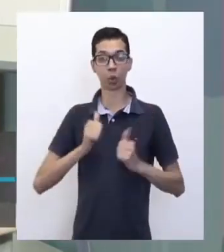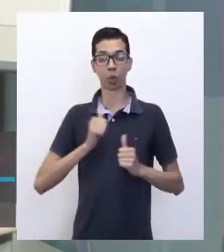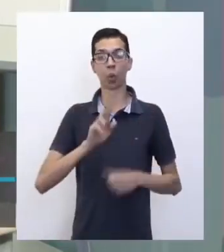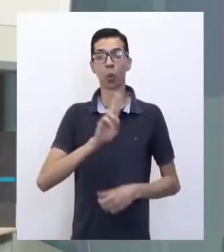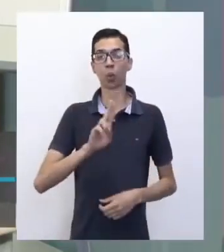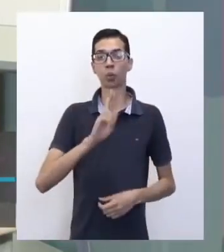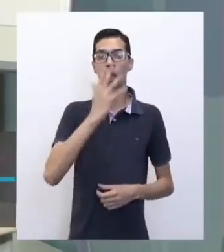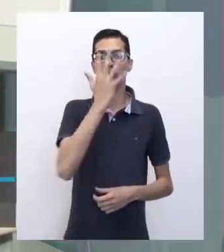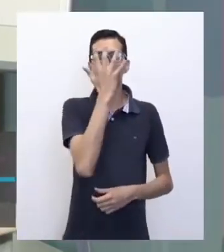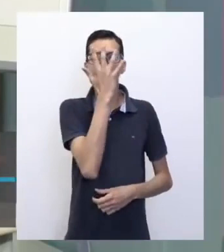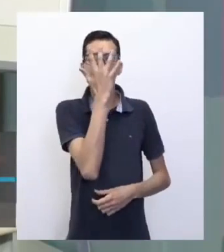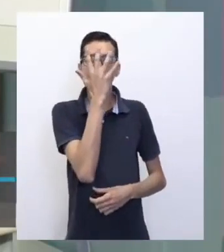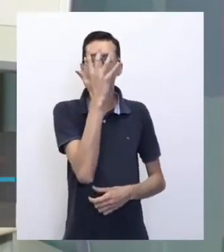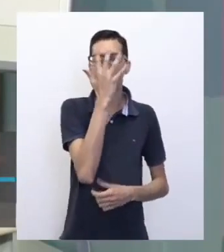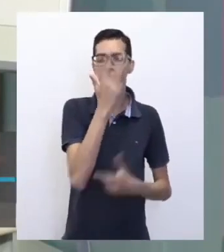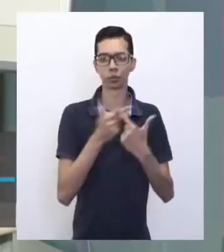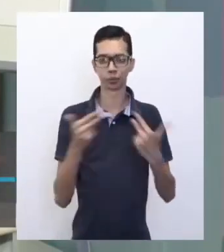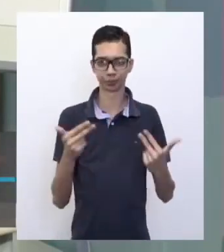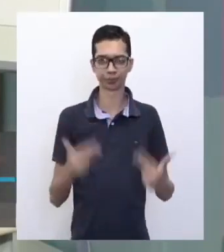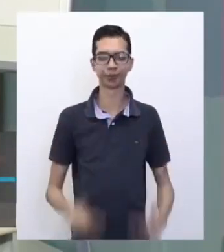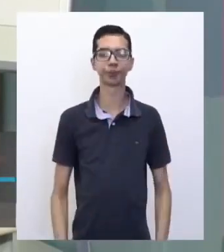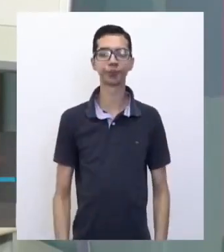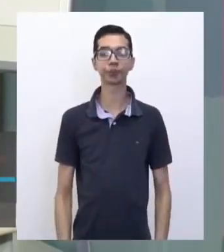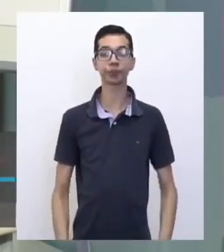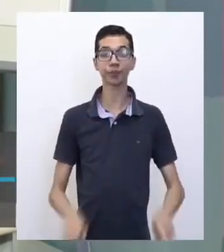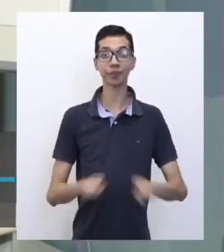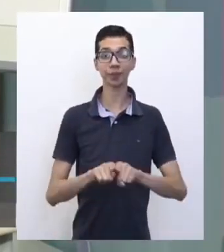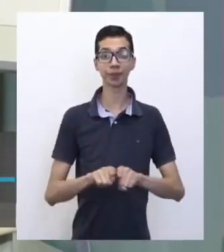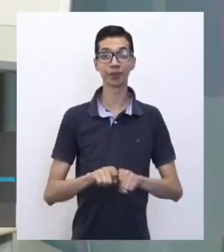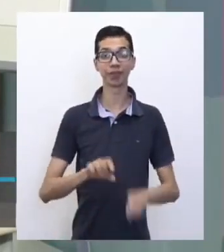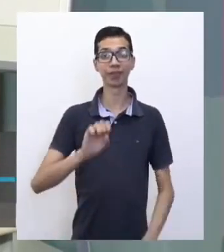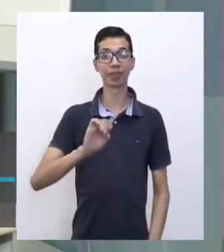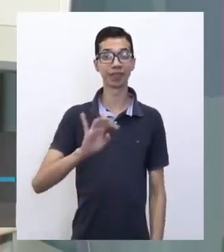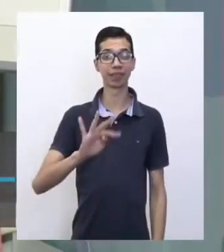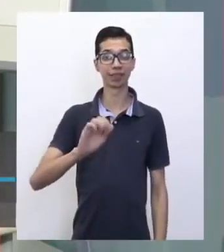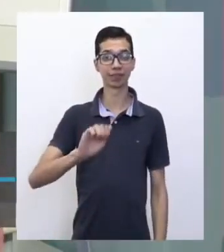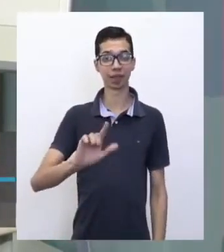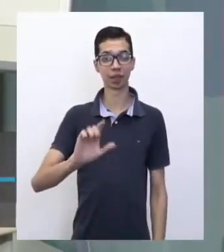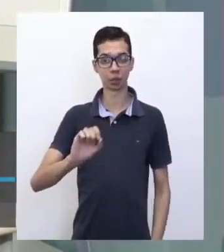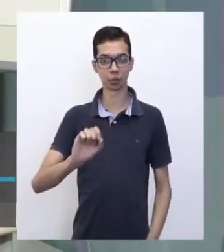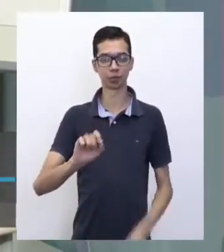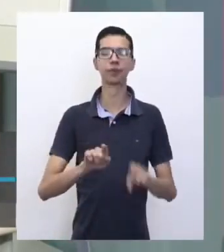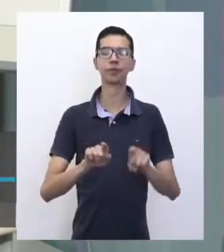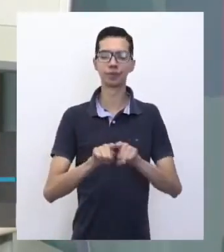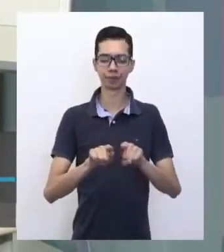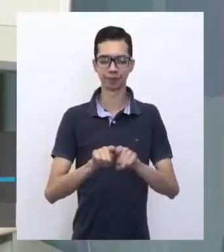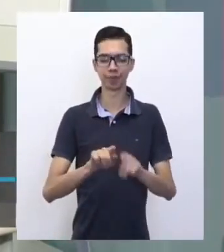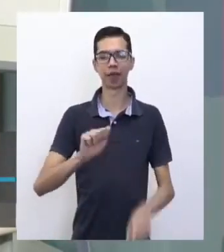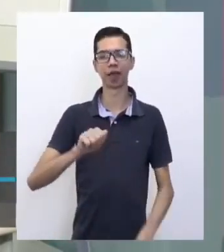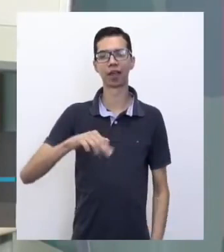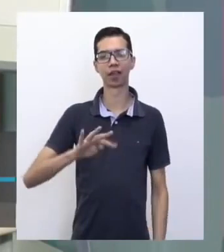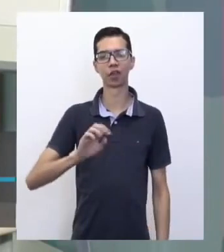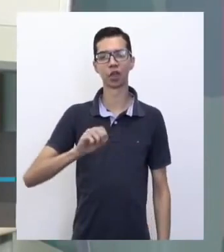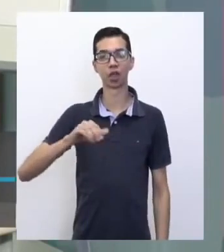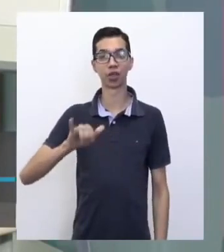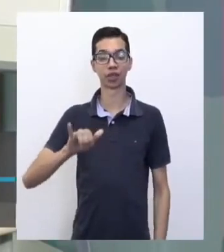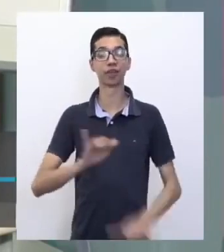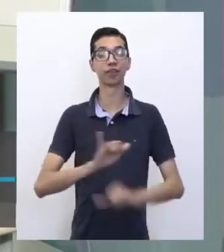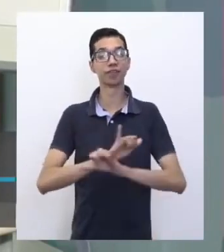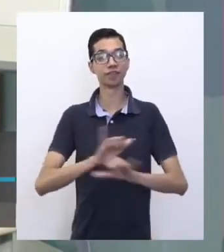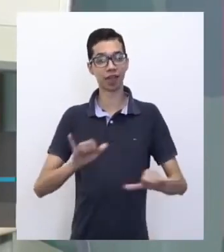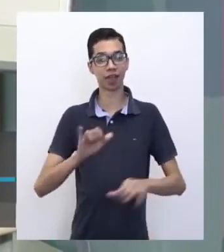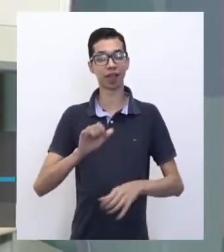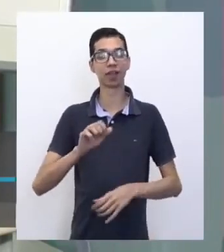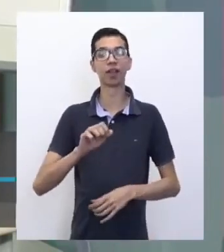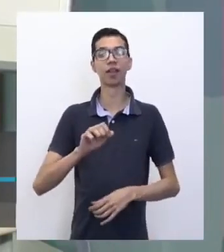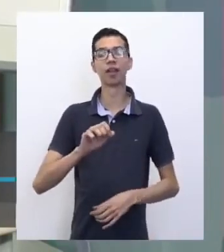de teatro. O Ítalo e o Anthony também tiveram contato com o teatro de sombras, né? No caso aí, a nossa entrada